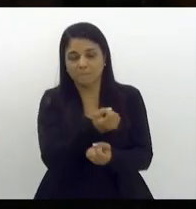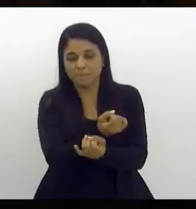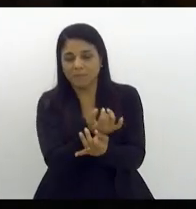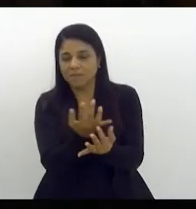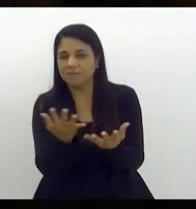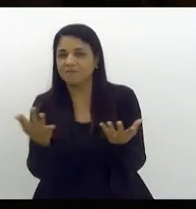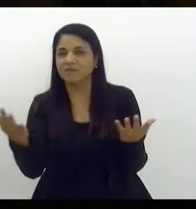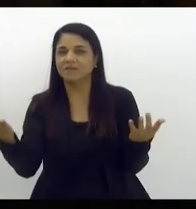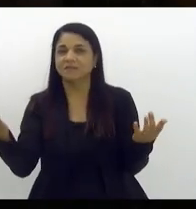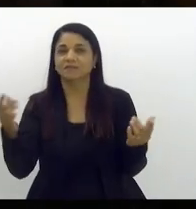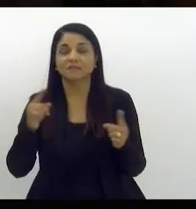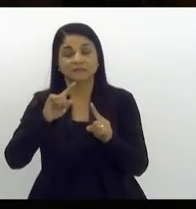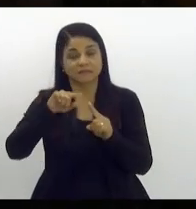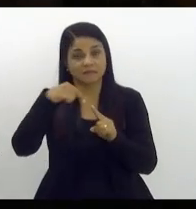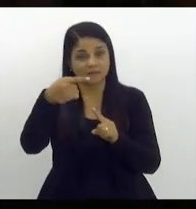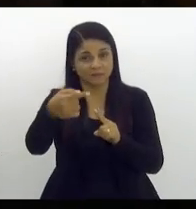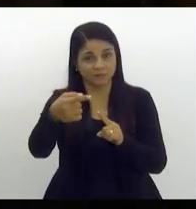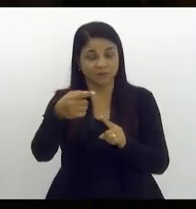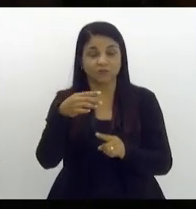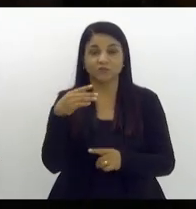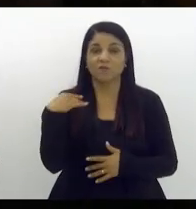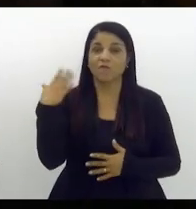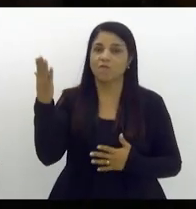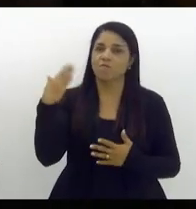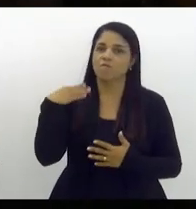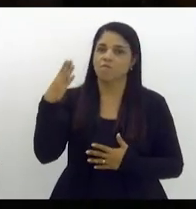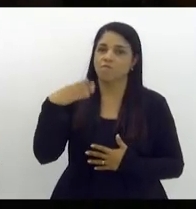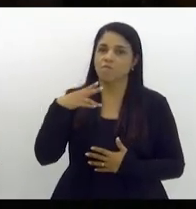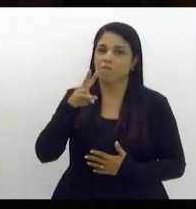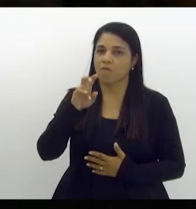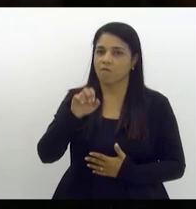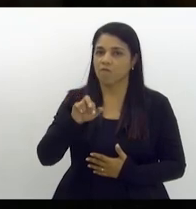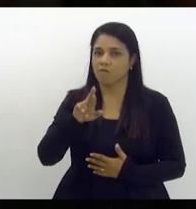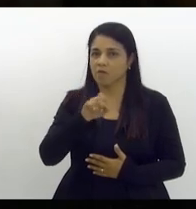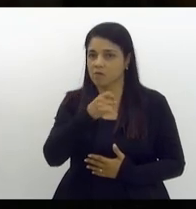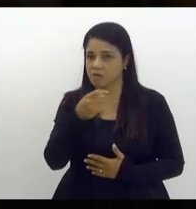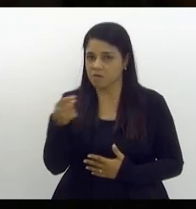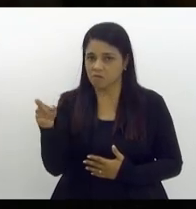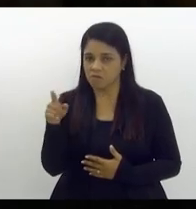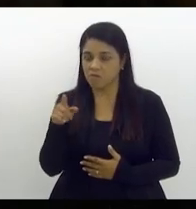o verão. Um verão com o fenômeno El Niño